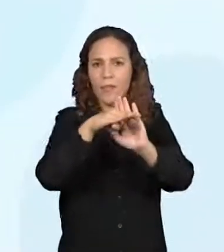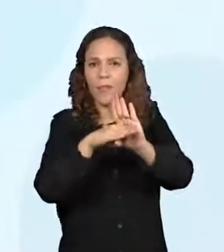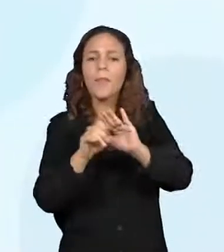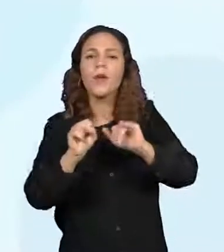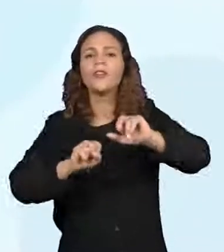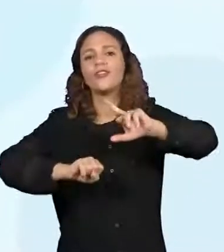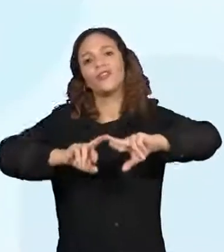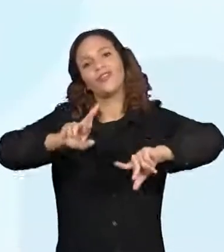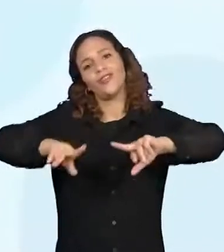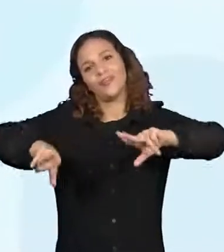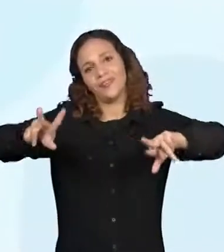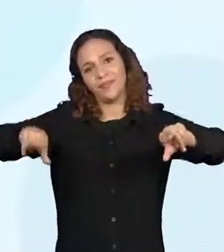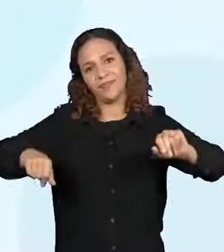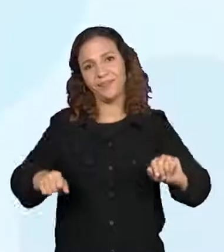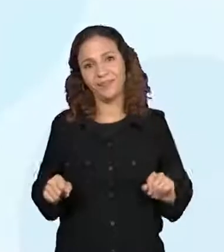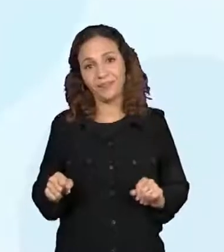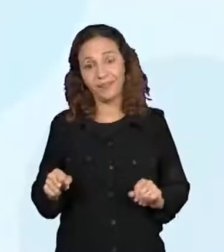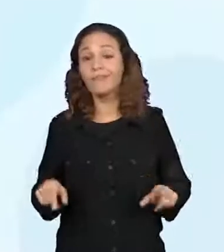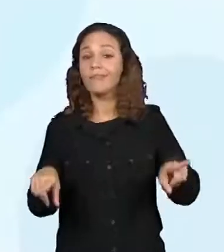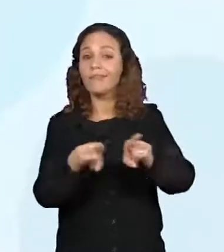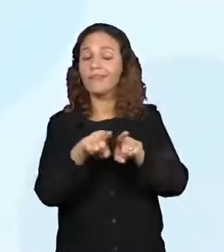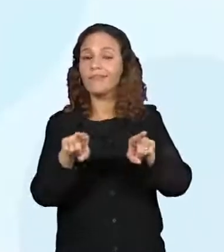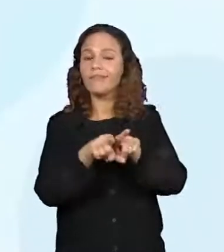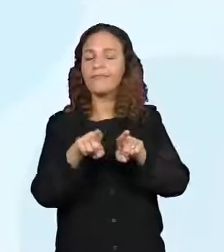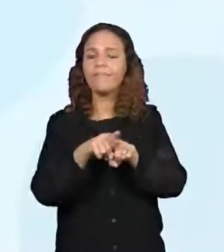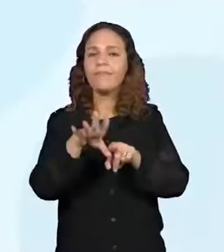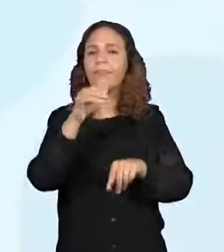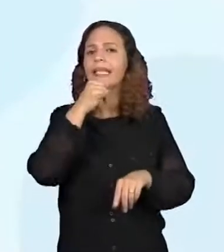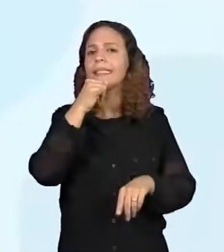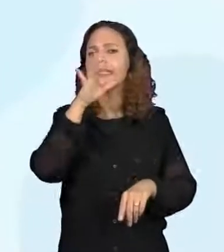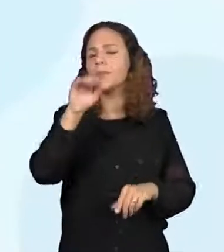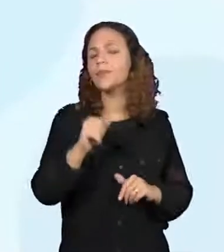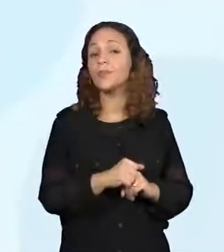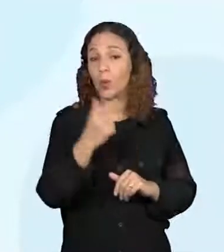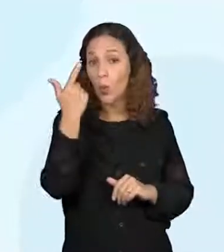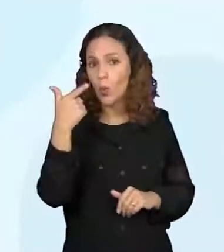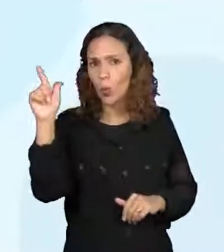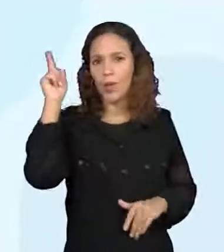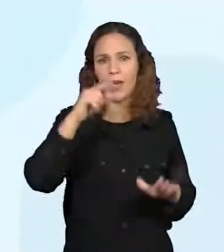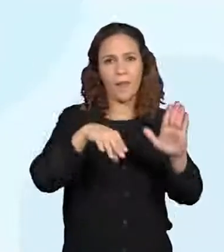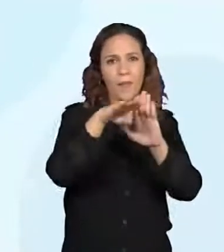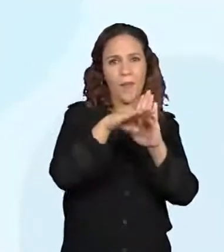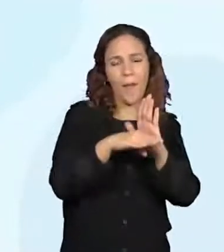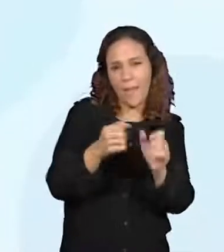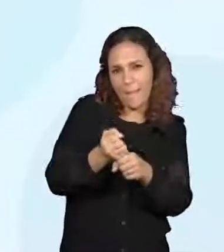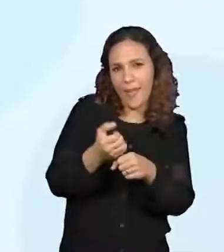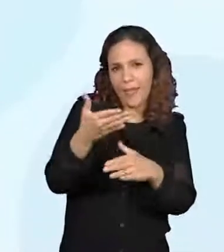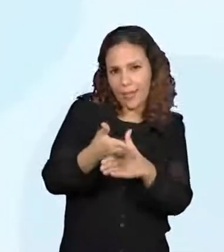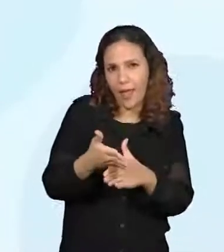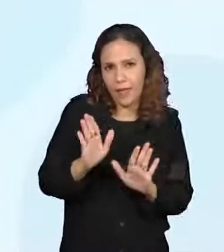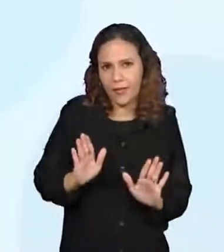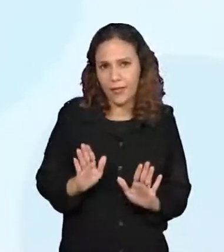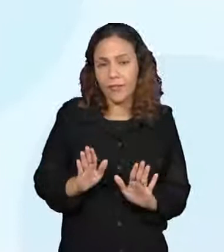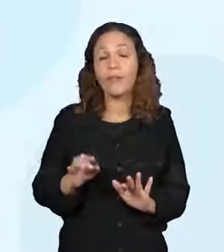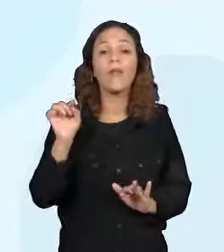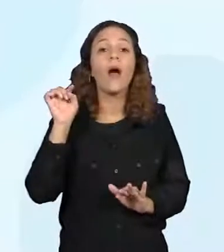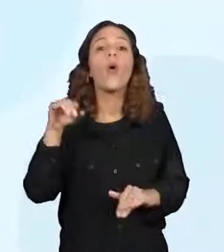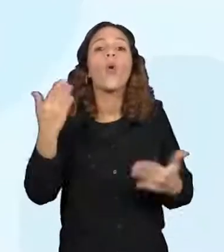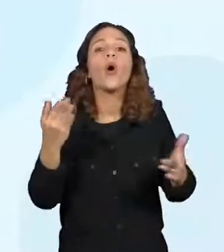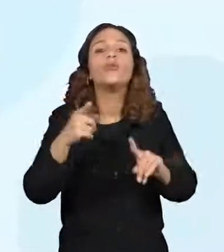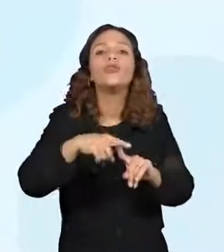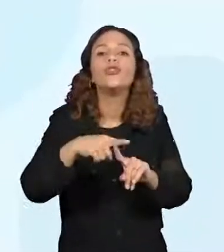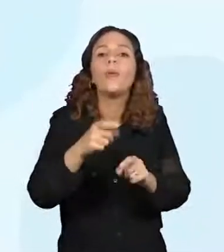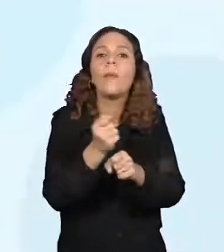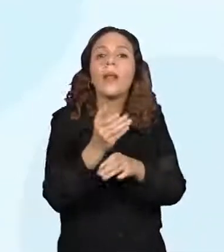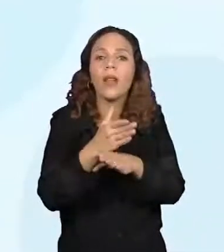com descrições. Até mesmo quando, por exemplo, se fosse uma outra receita que fosse batata, descrever qual é o tipo de